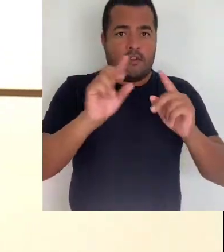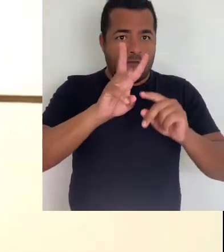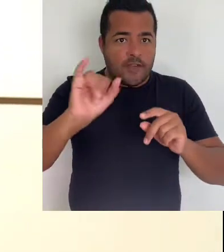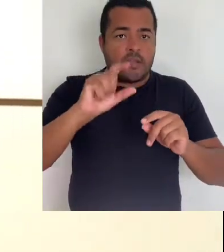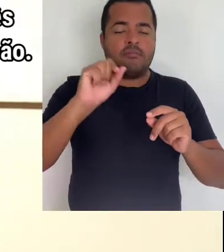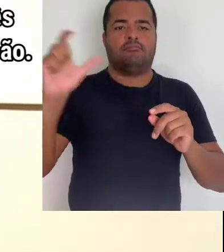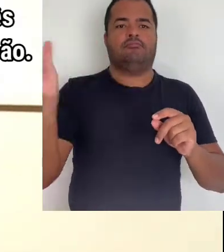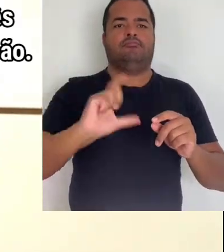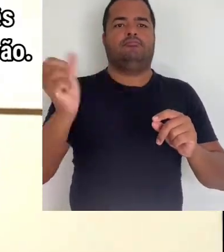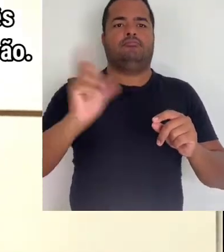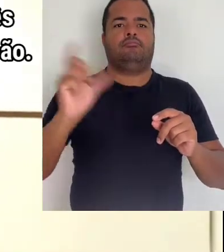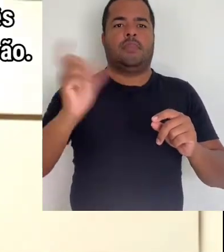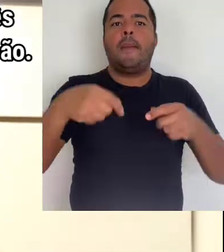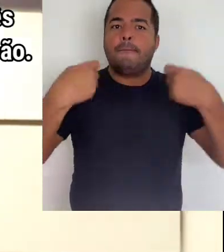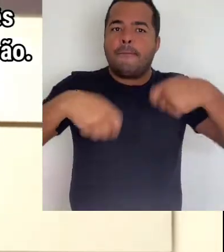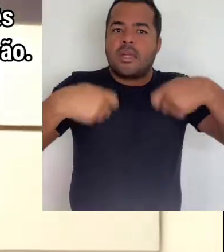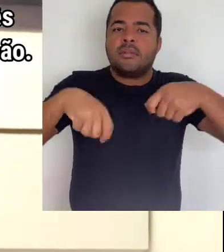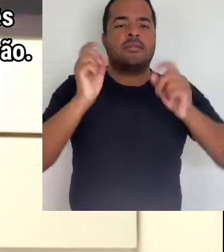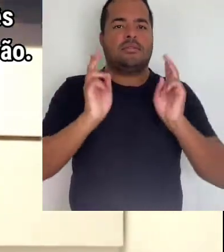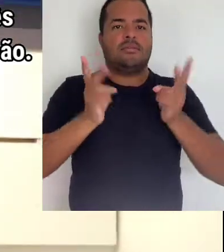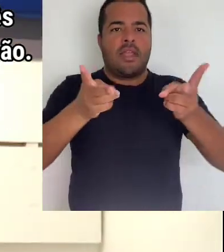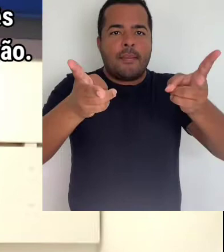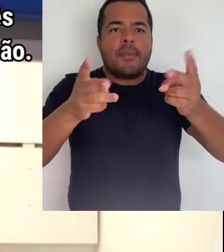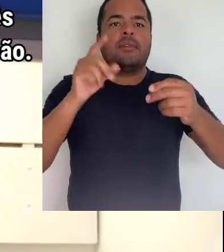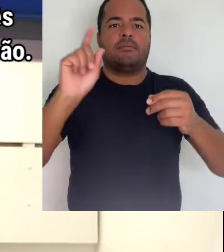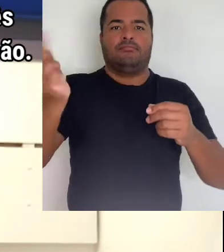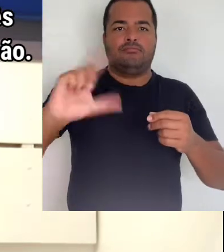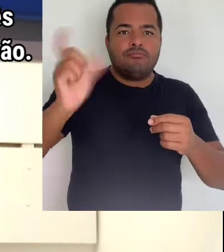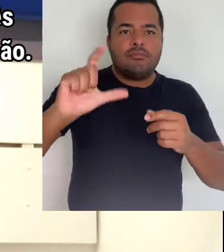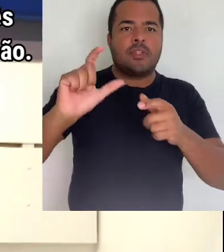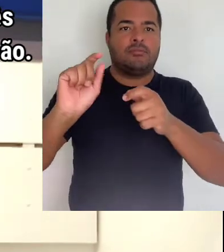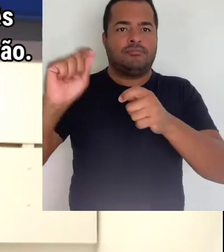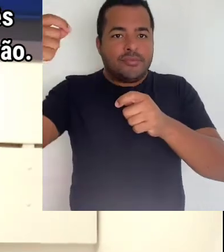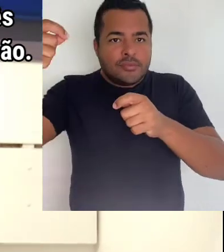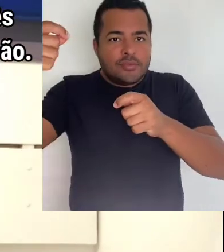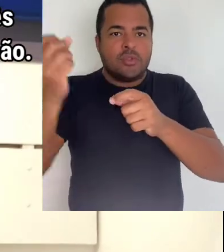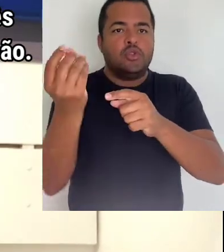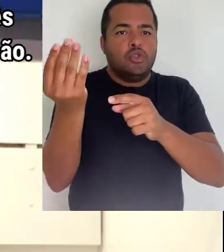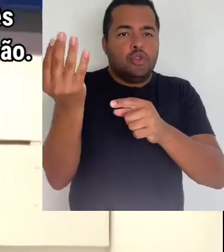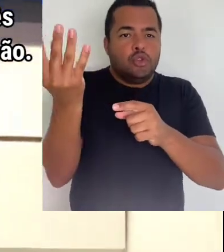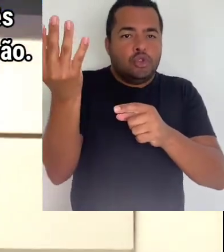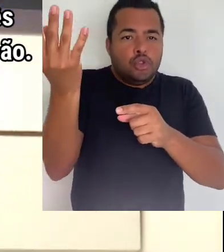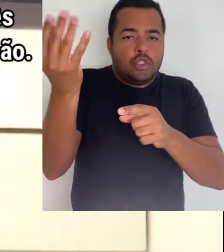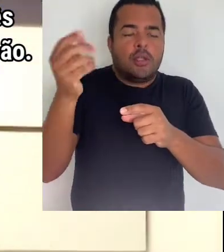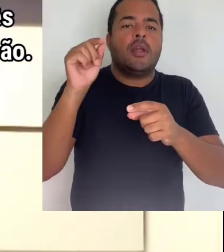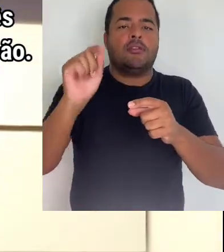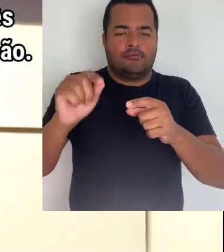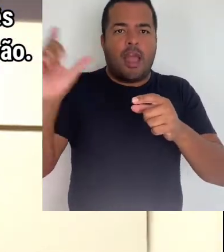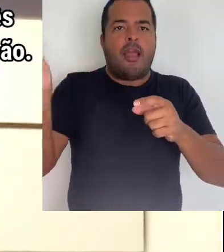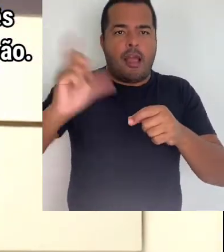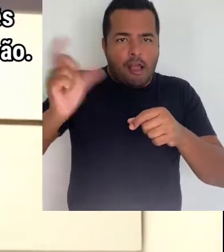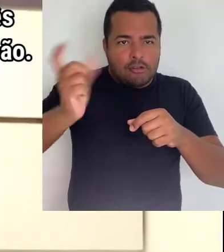ó, você vai agitar o material, sempre naquele processo. Você agita,